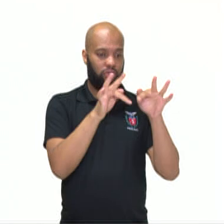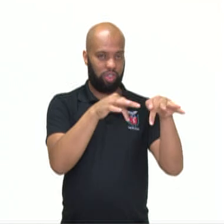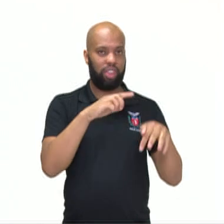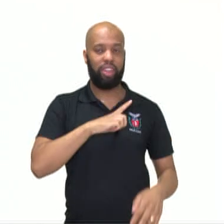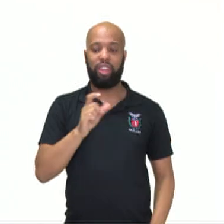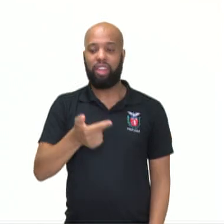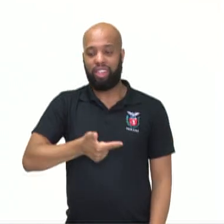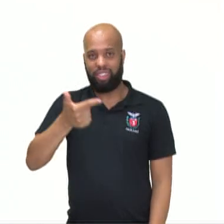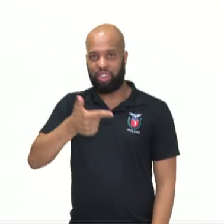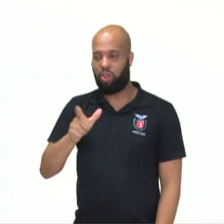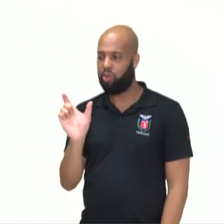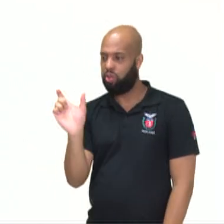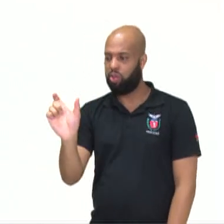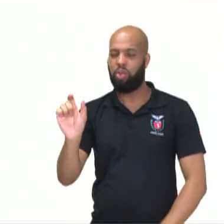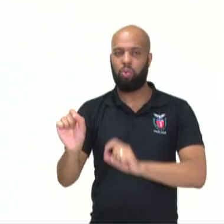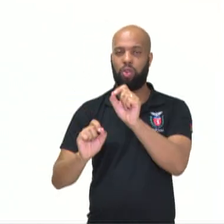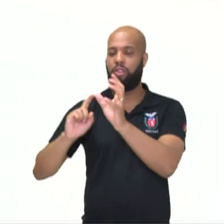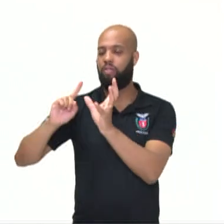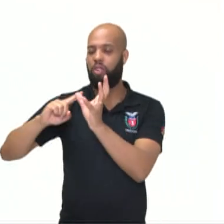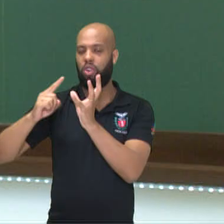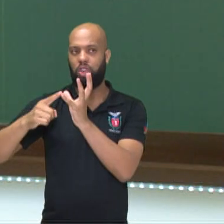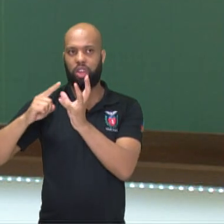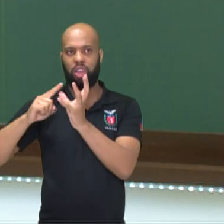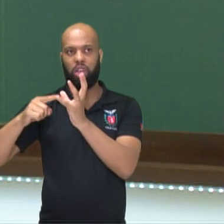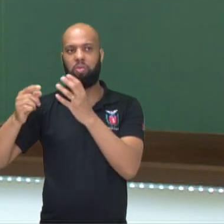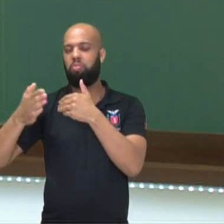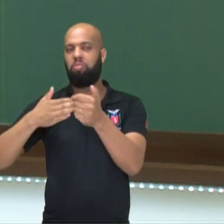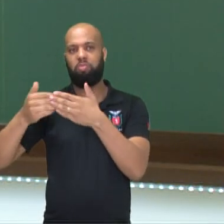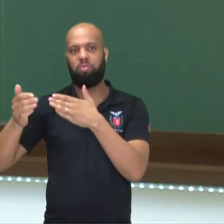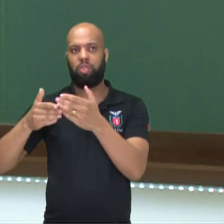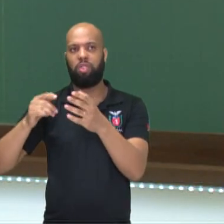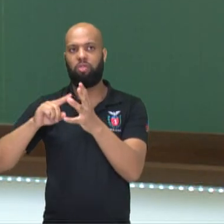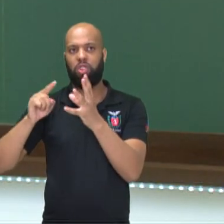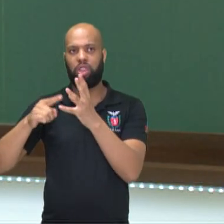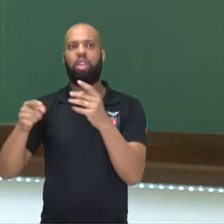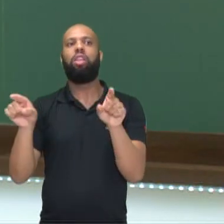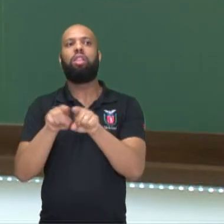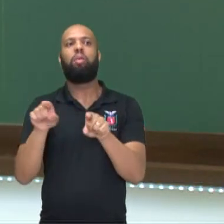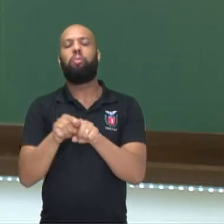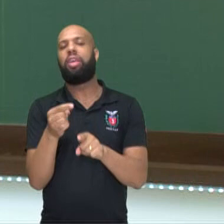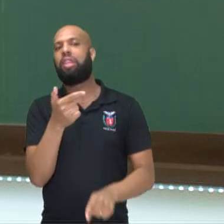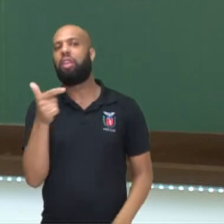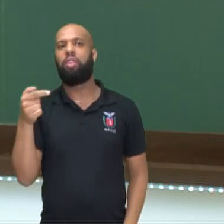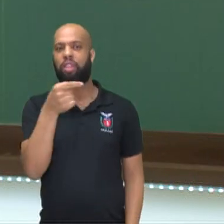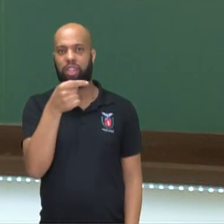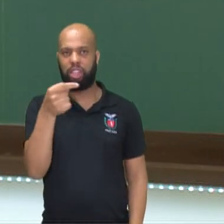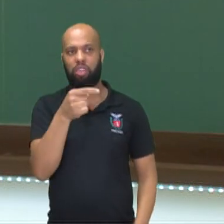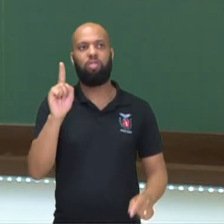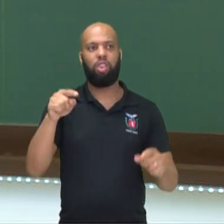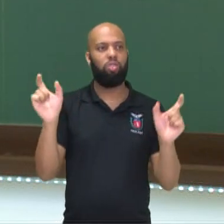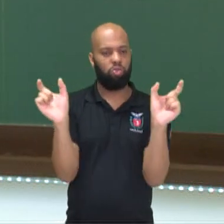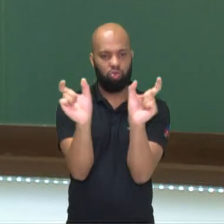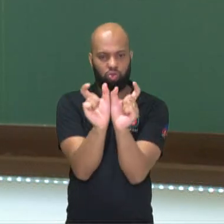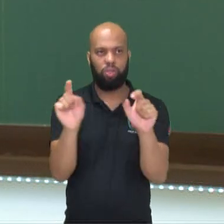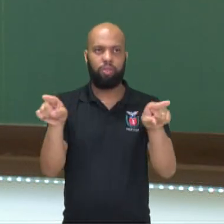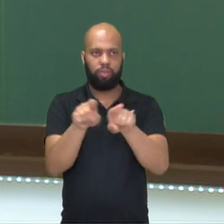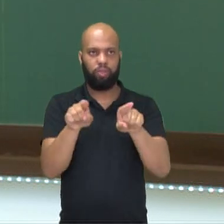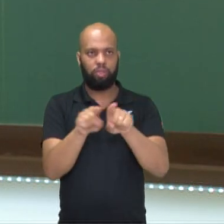a letra inicial do segundo elemento for vogal, daí qualquer vogal, também não ocorre hífen. Juntinho ali, ó.